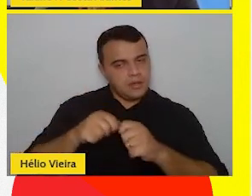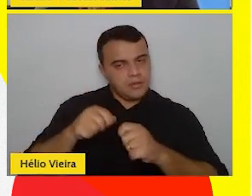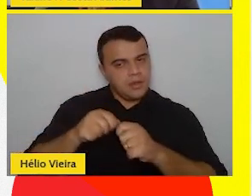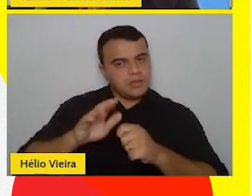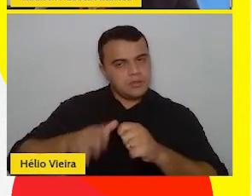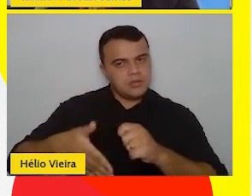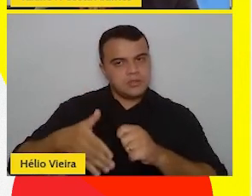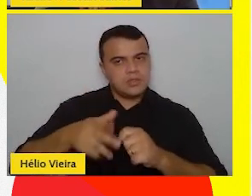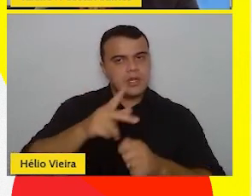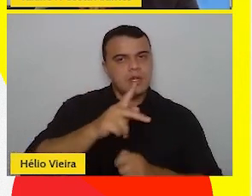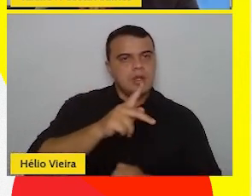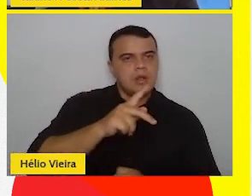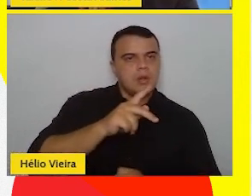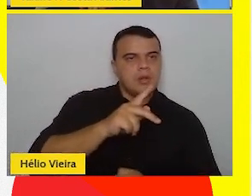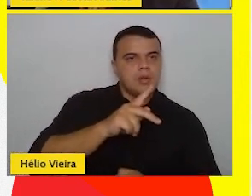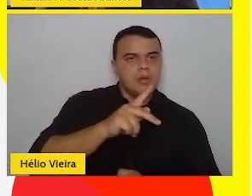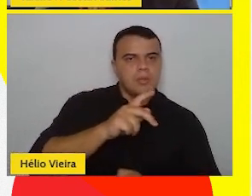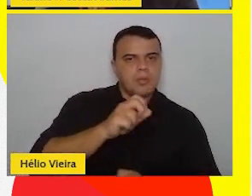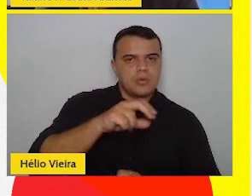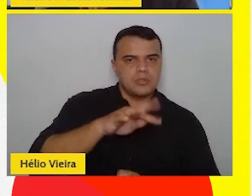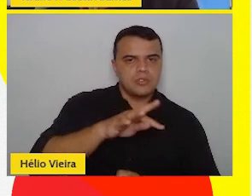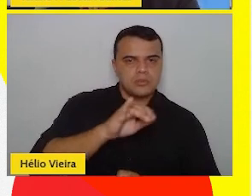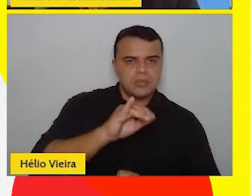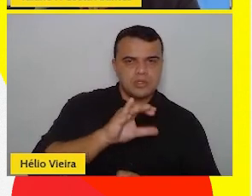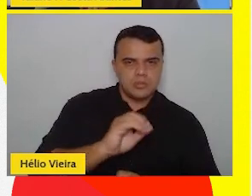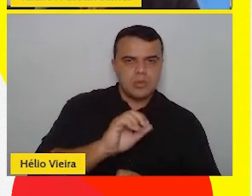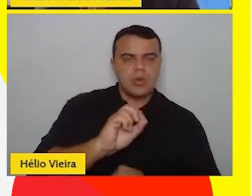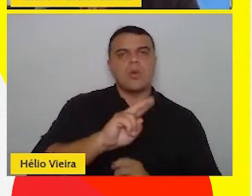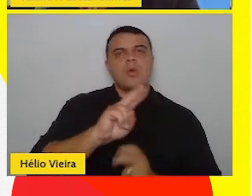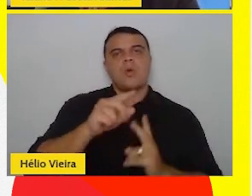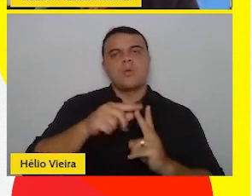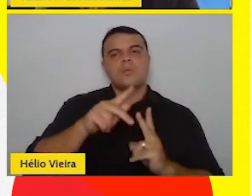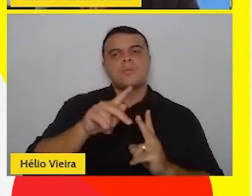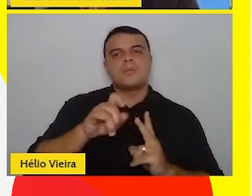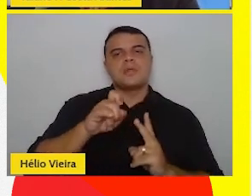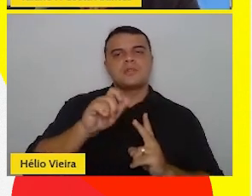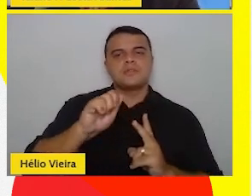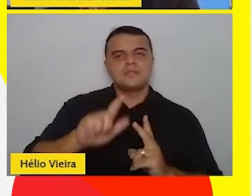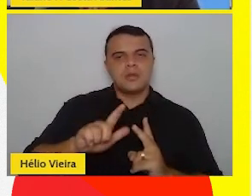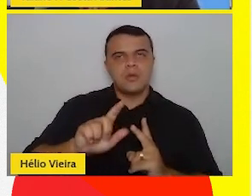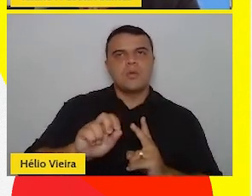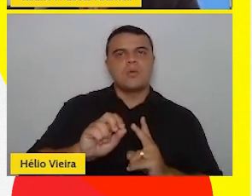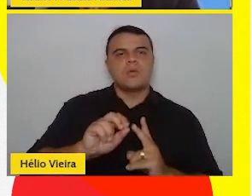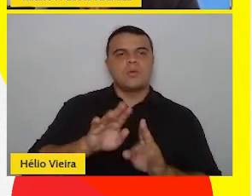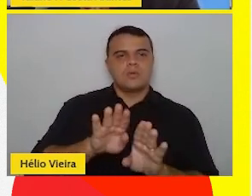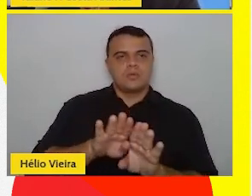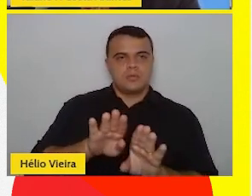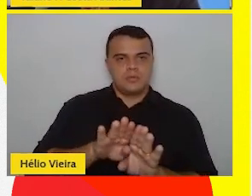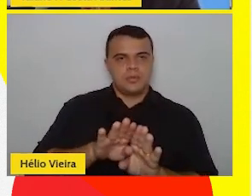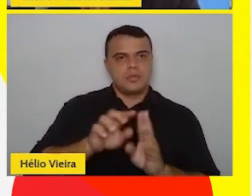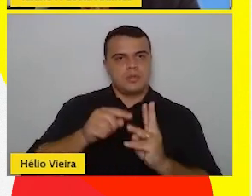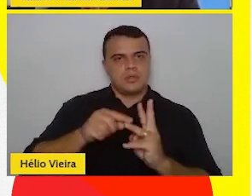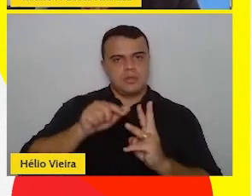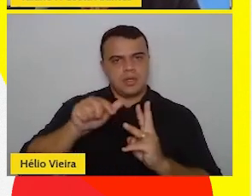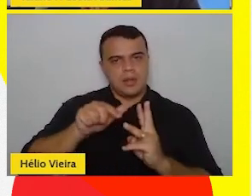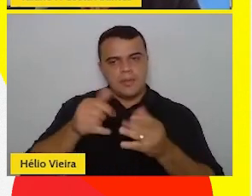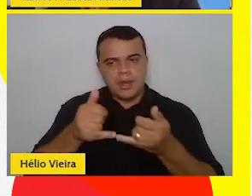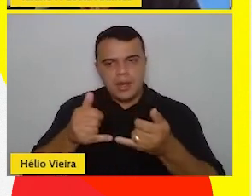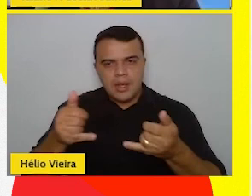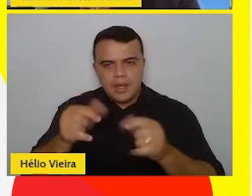tanto pontilhismo como pixel art, trabalham